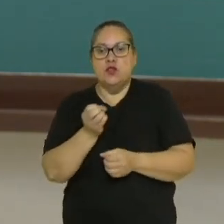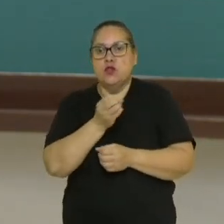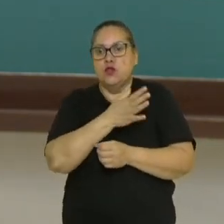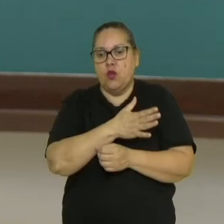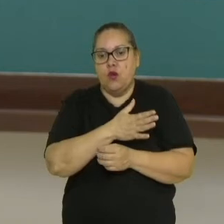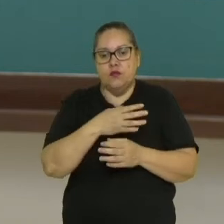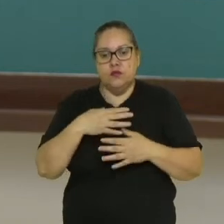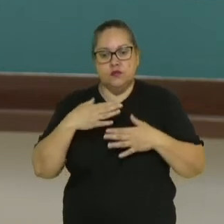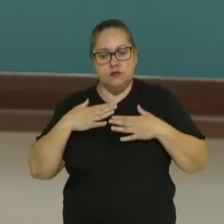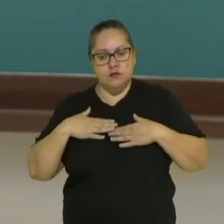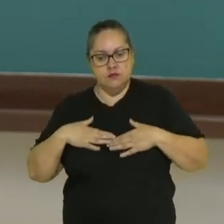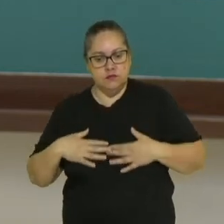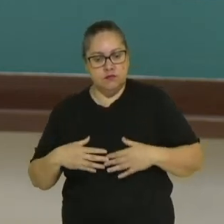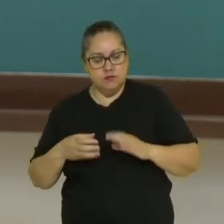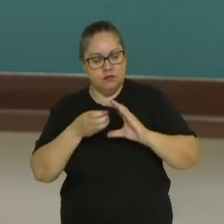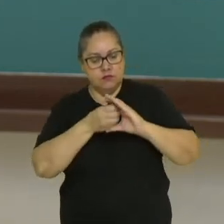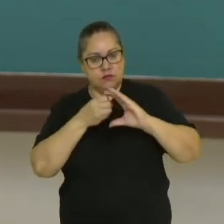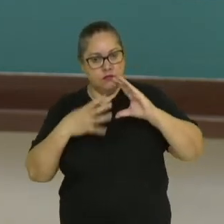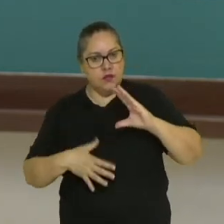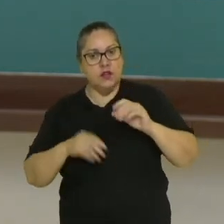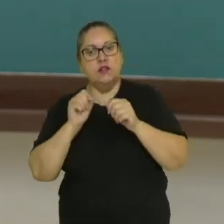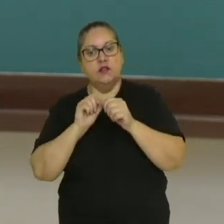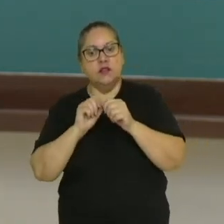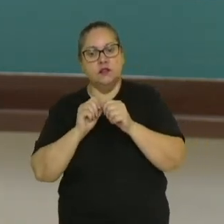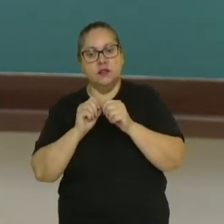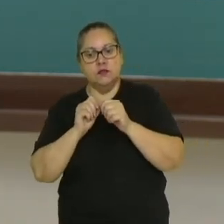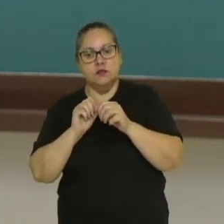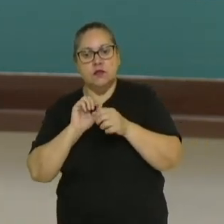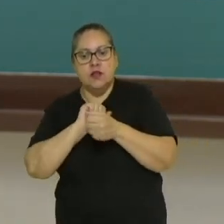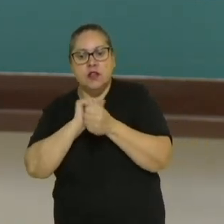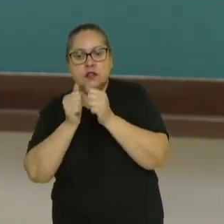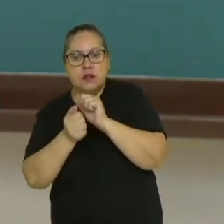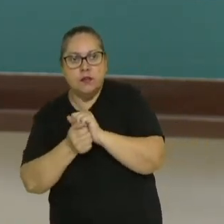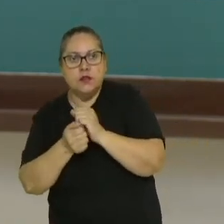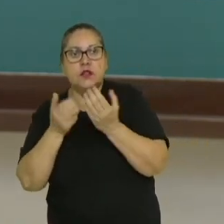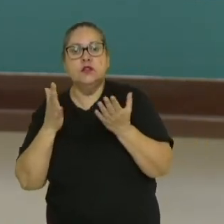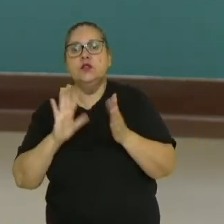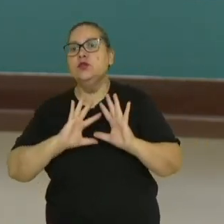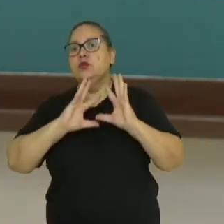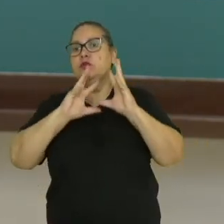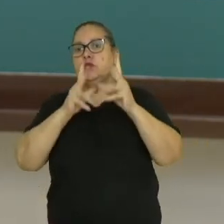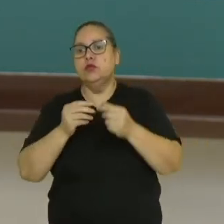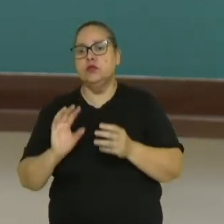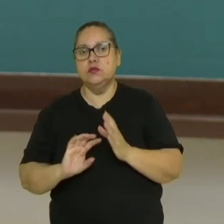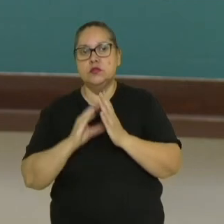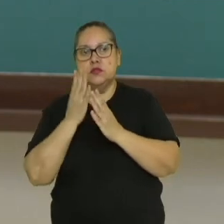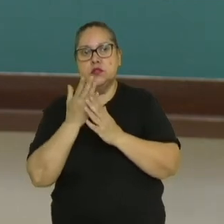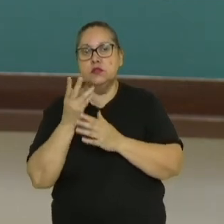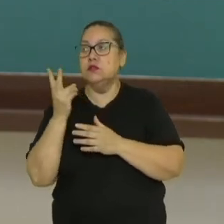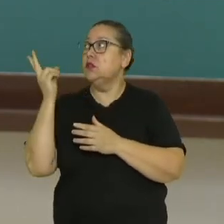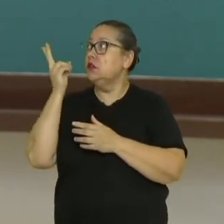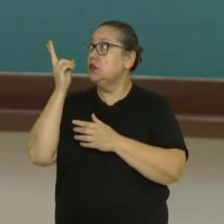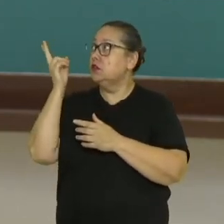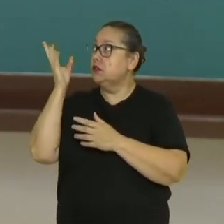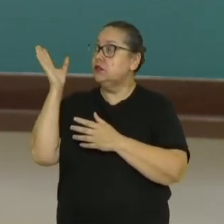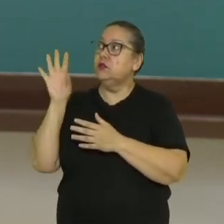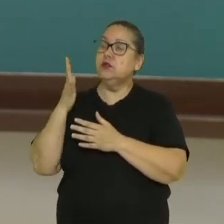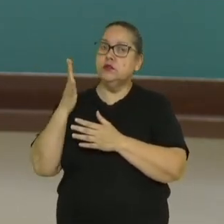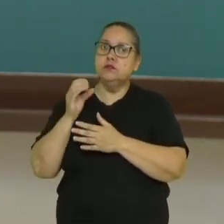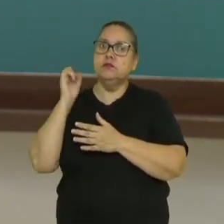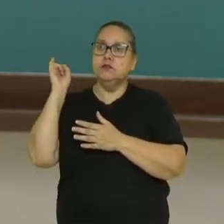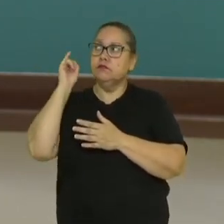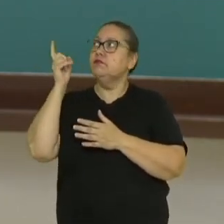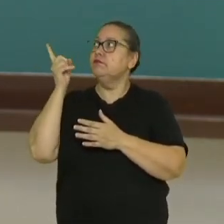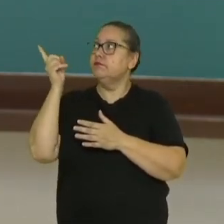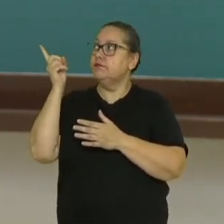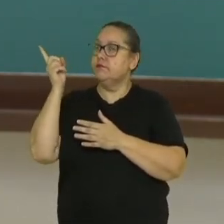novas características que fez com que eles se adaptassem ao meio. Isso tudo aconteceu devido a essas, principalmente a